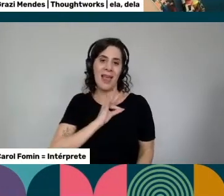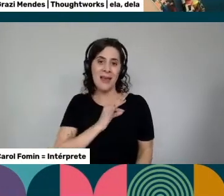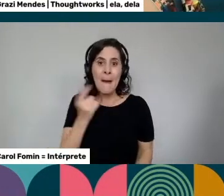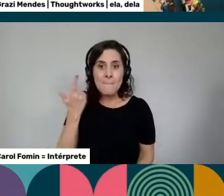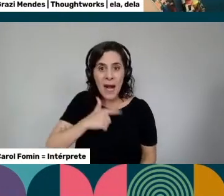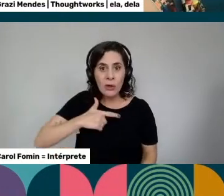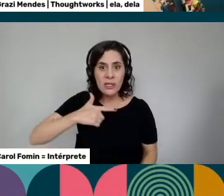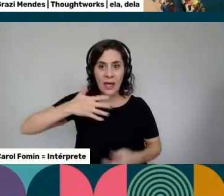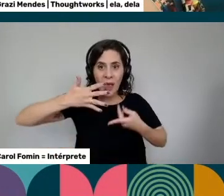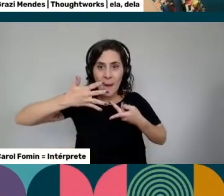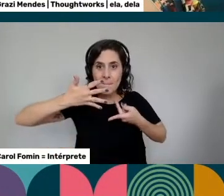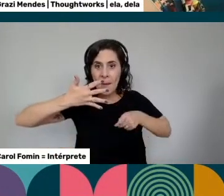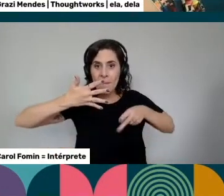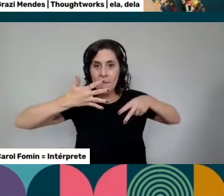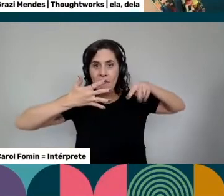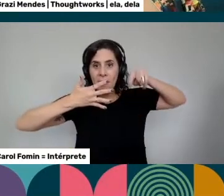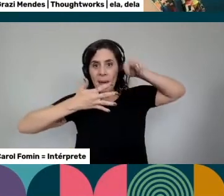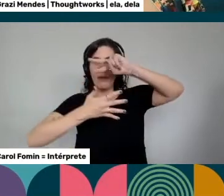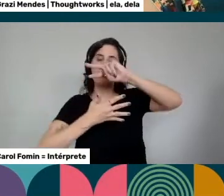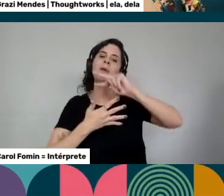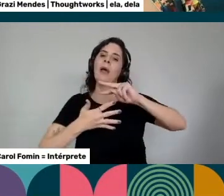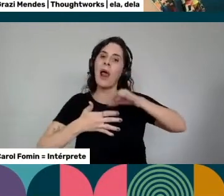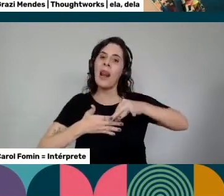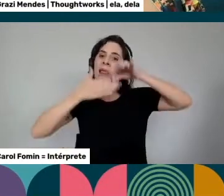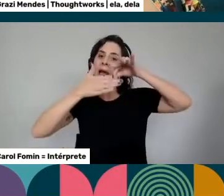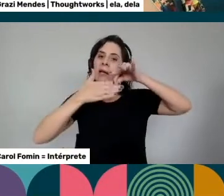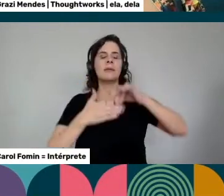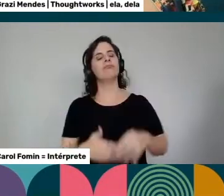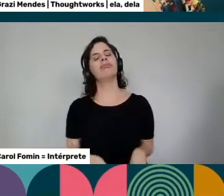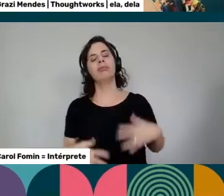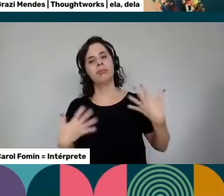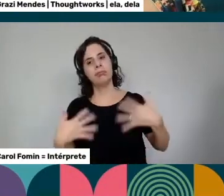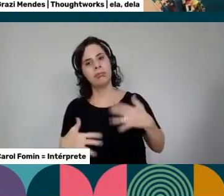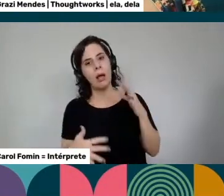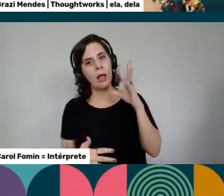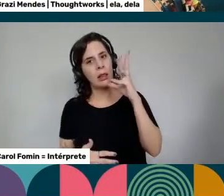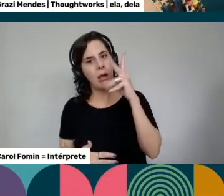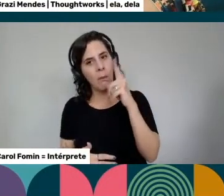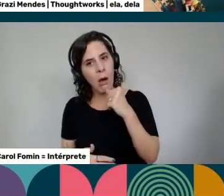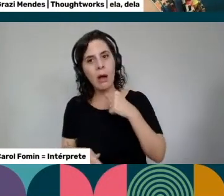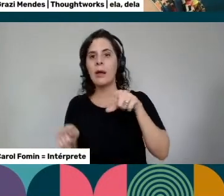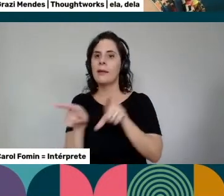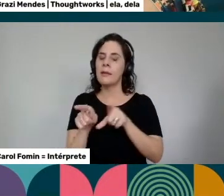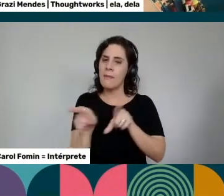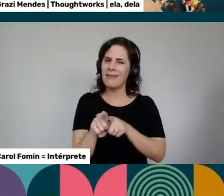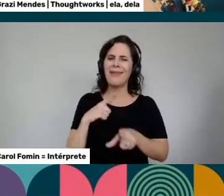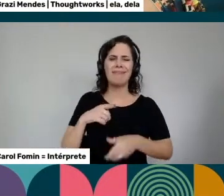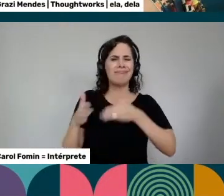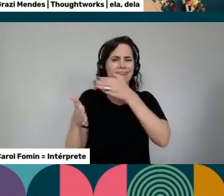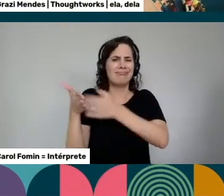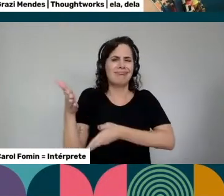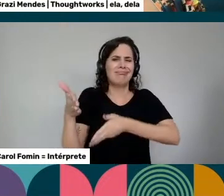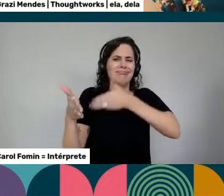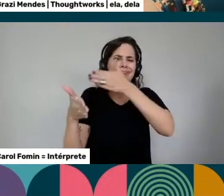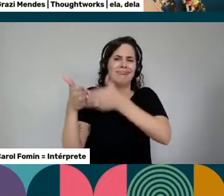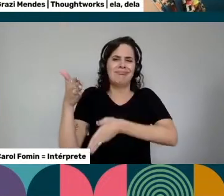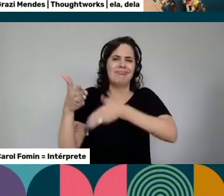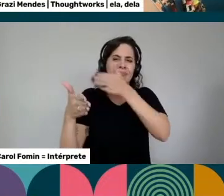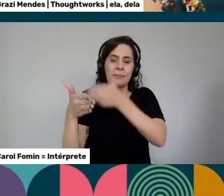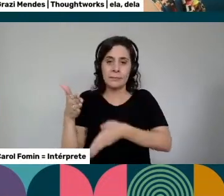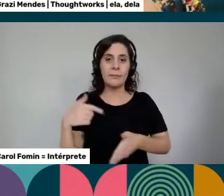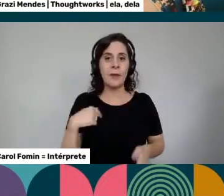durante esse caminho, né, durante esse percurso, são muitos entraves que a gente passa. Quando a gente olha para a empresa, tem muito uma questão também